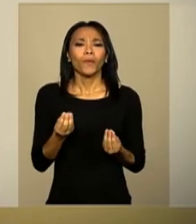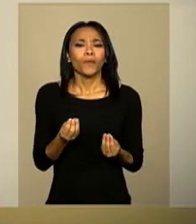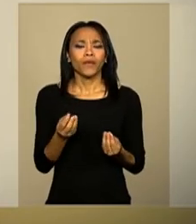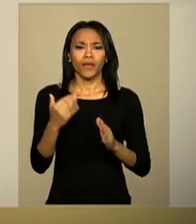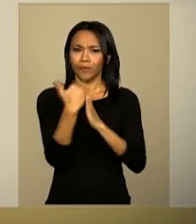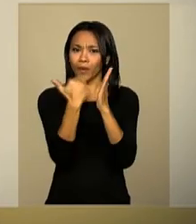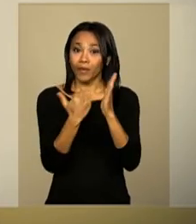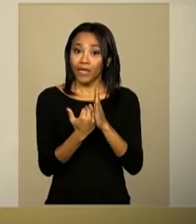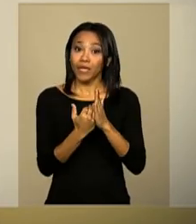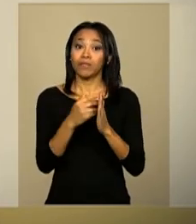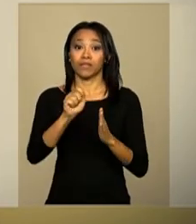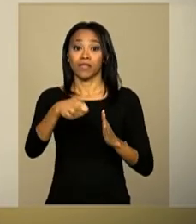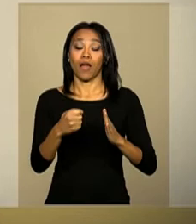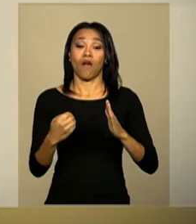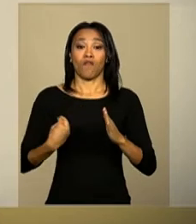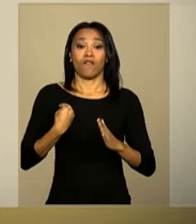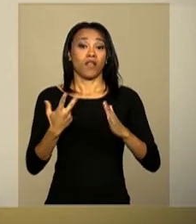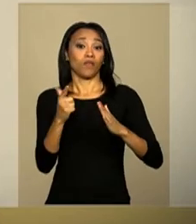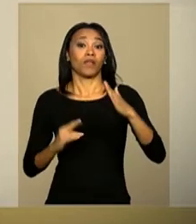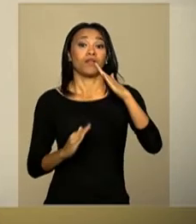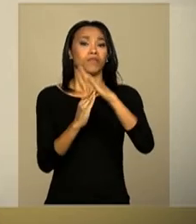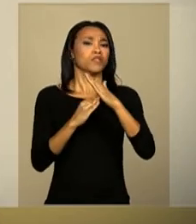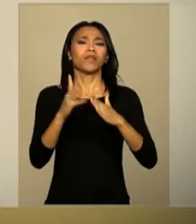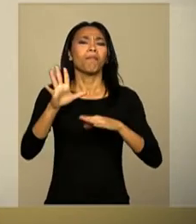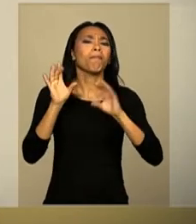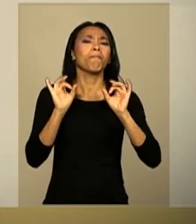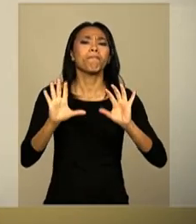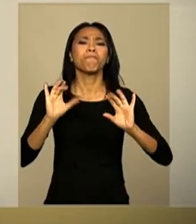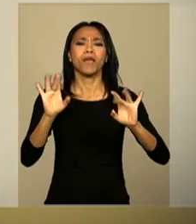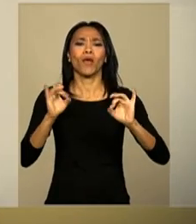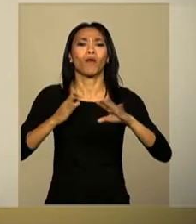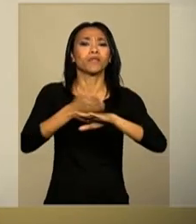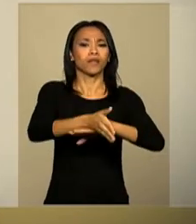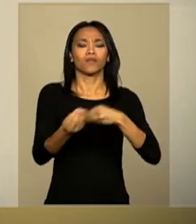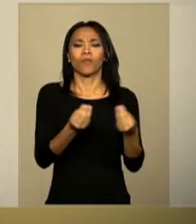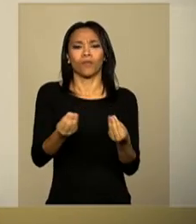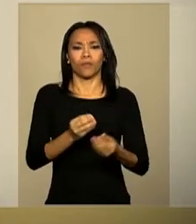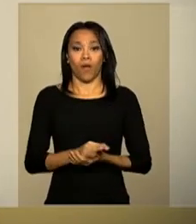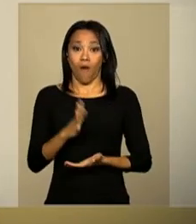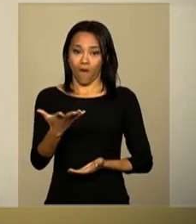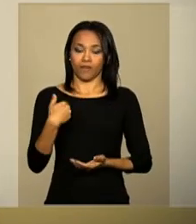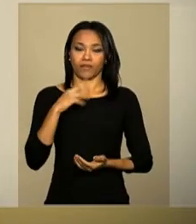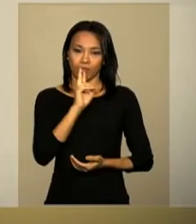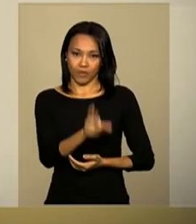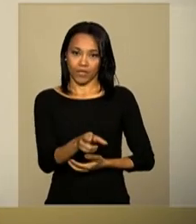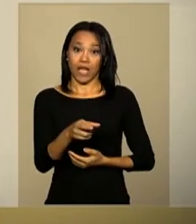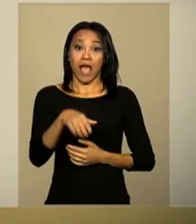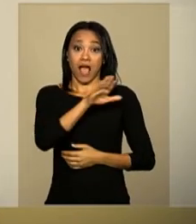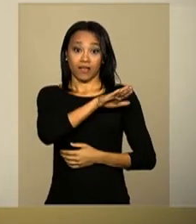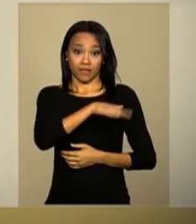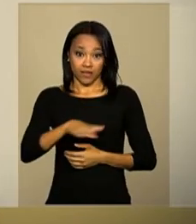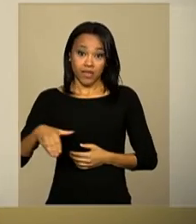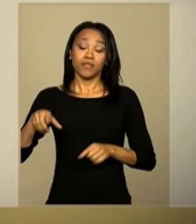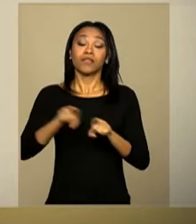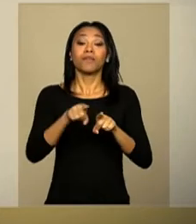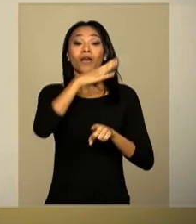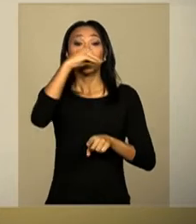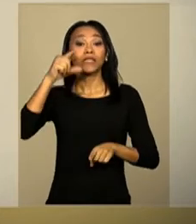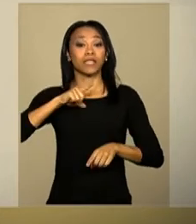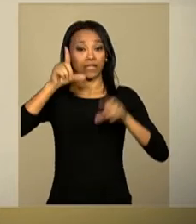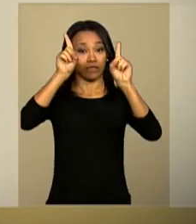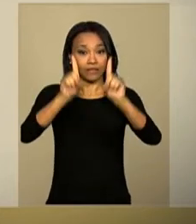o viver sem limite está fazendo para melhorar o acesso delas a escola olha Max as crianças e os adolescentes com